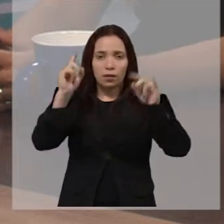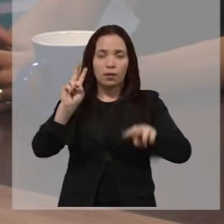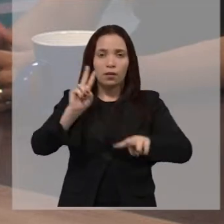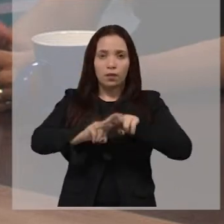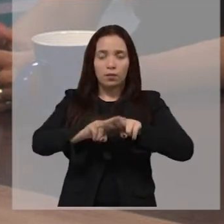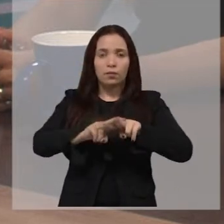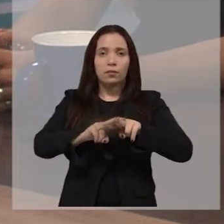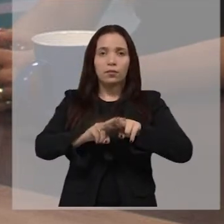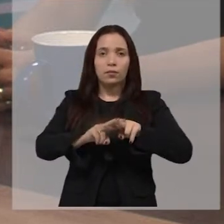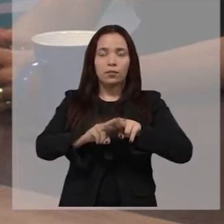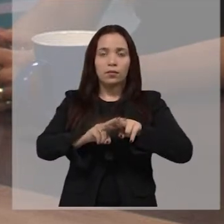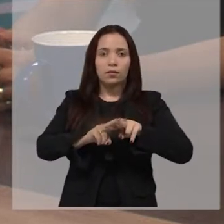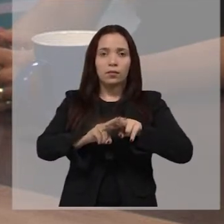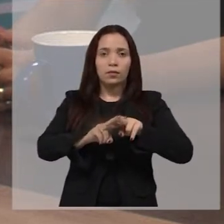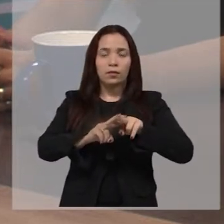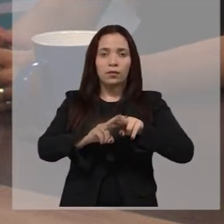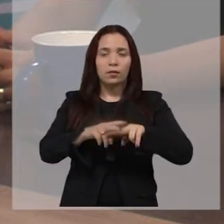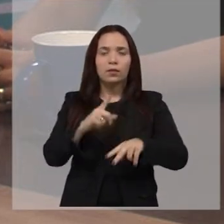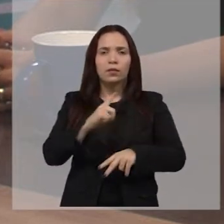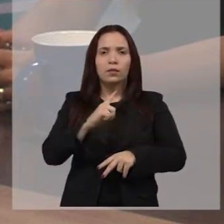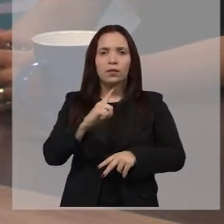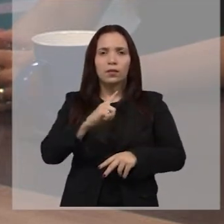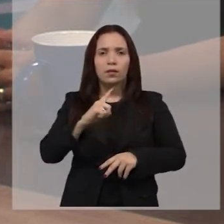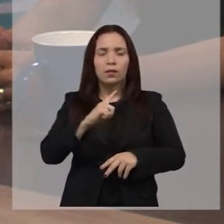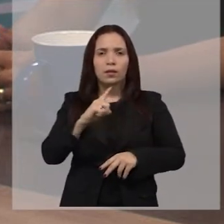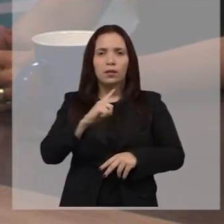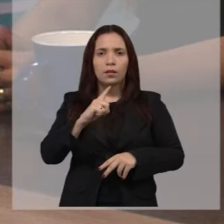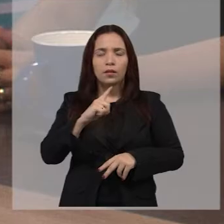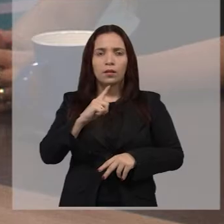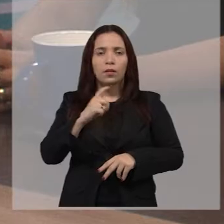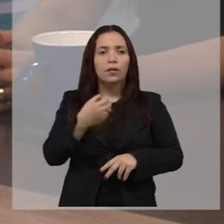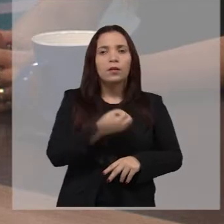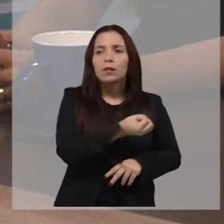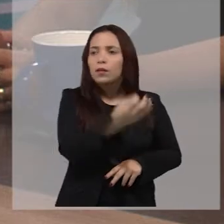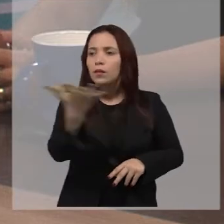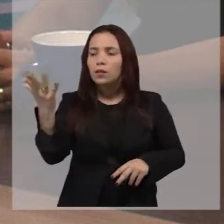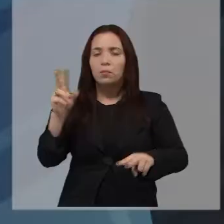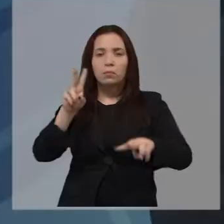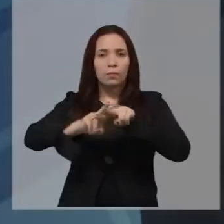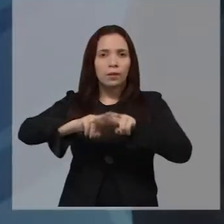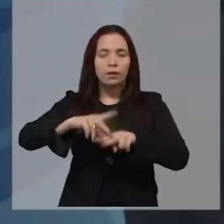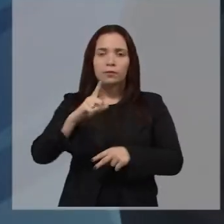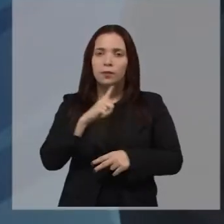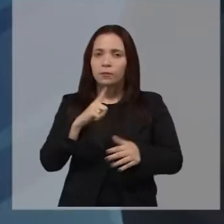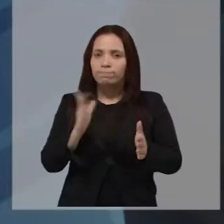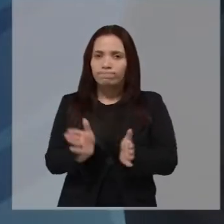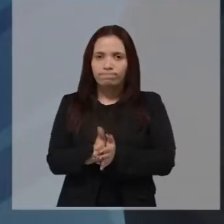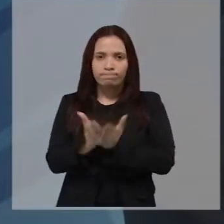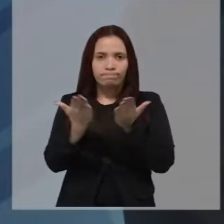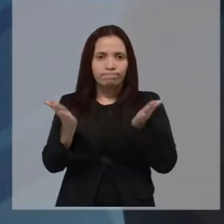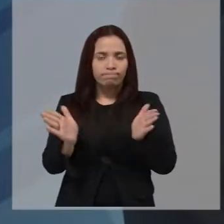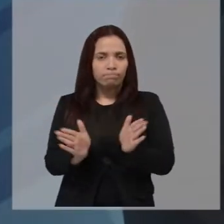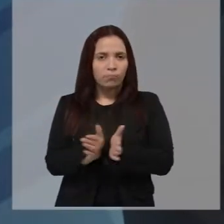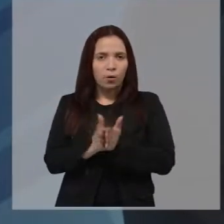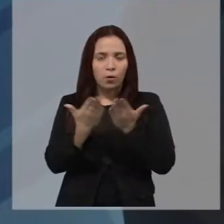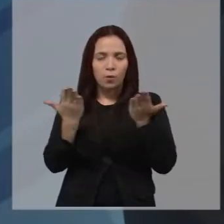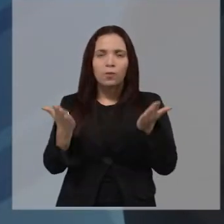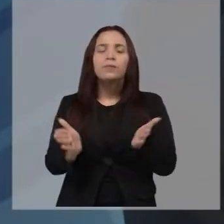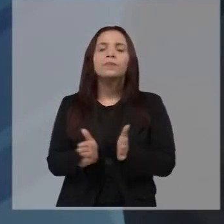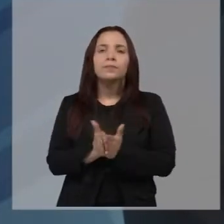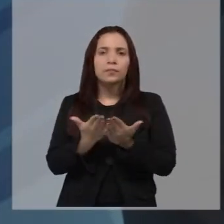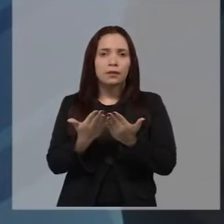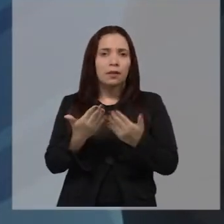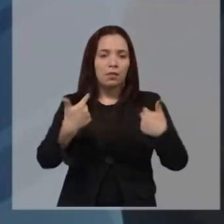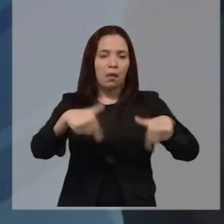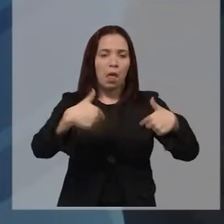brasileiro é a existência de um número de presos que vivem em situações subhumanas, né?